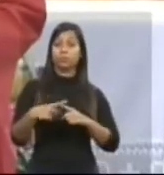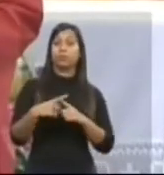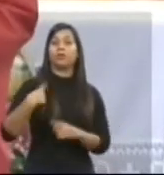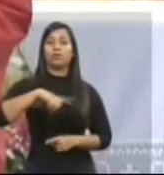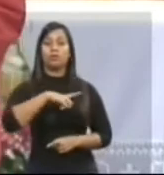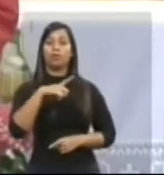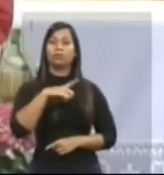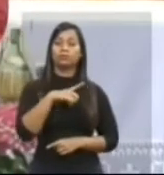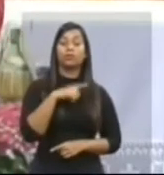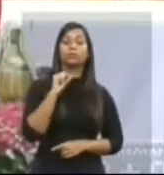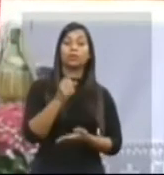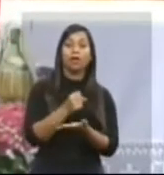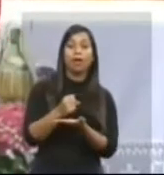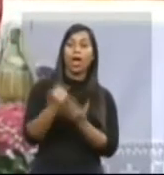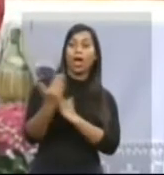temos assistência